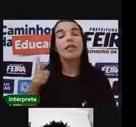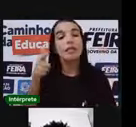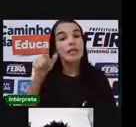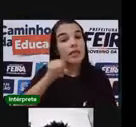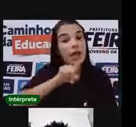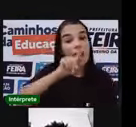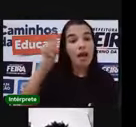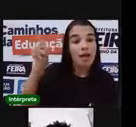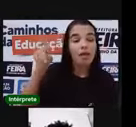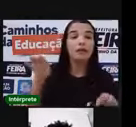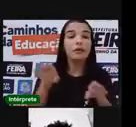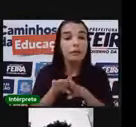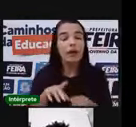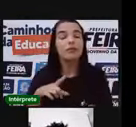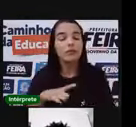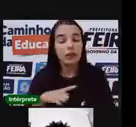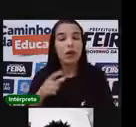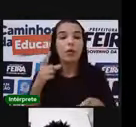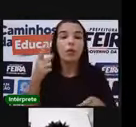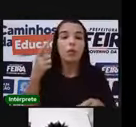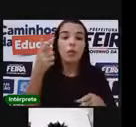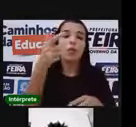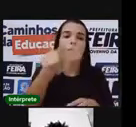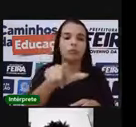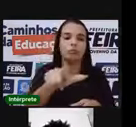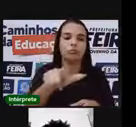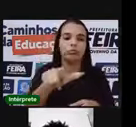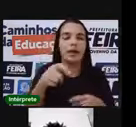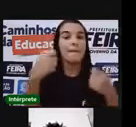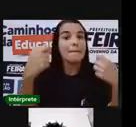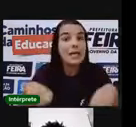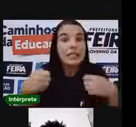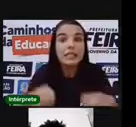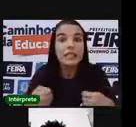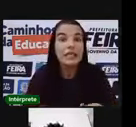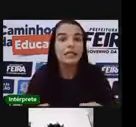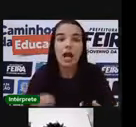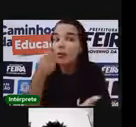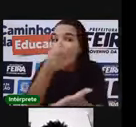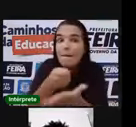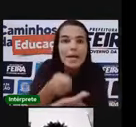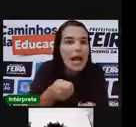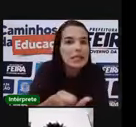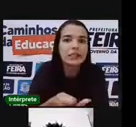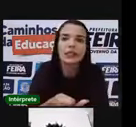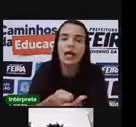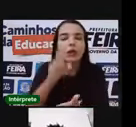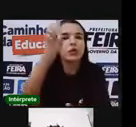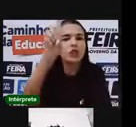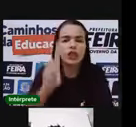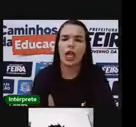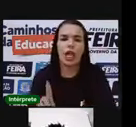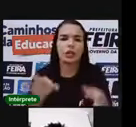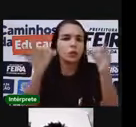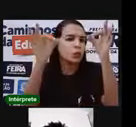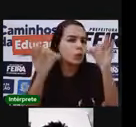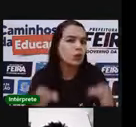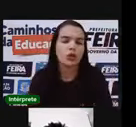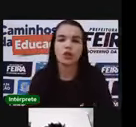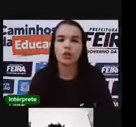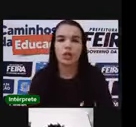não é? Precisa e merece e deve, por uma questão de direito, de justiça, como a gente falou,